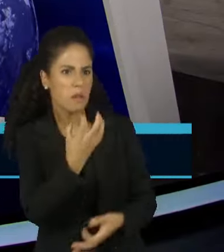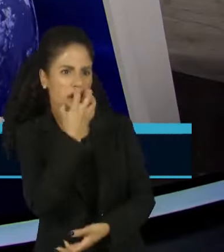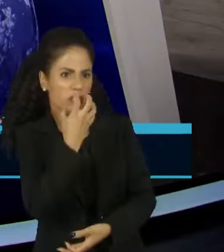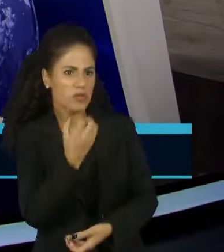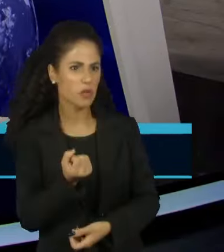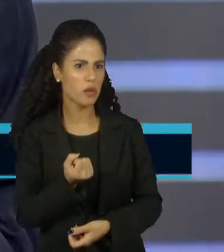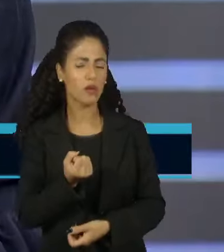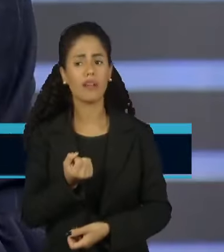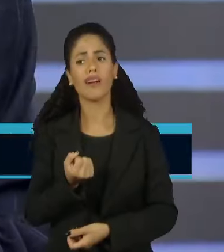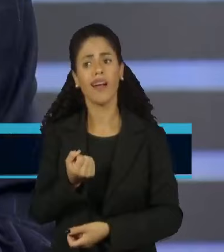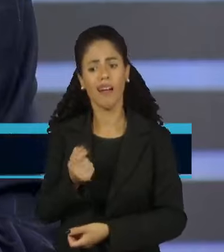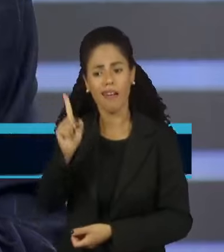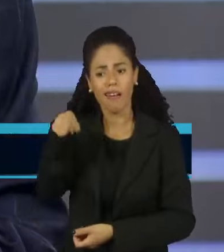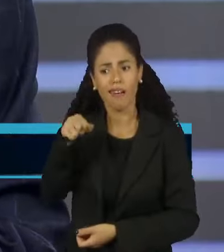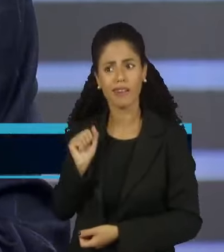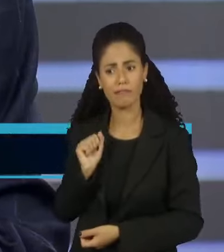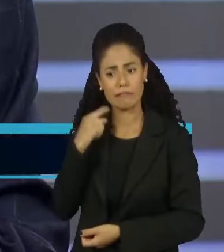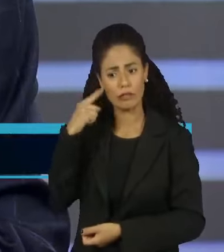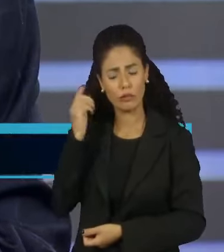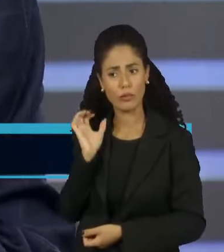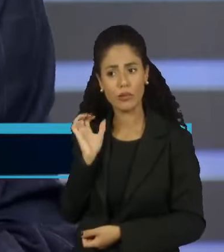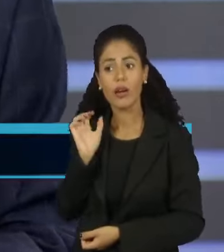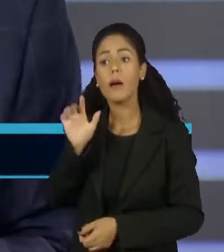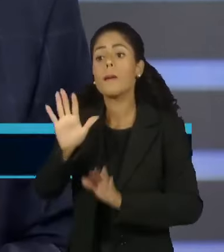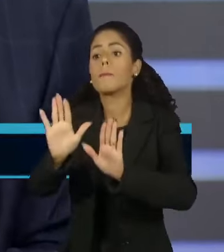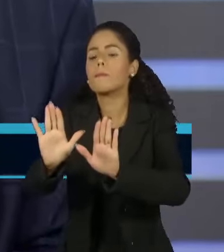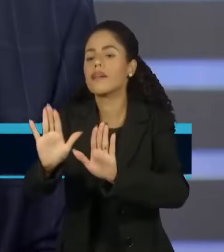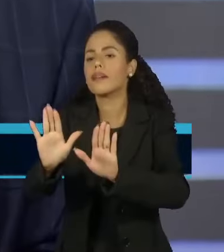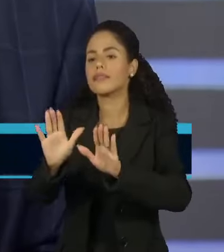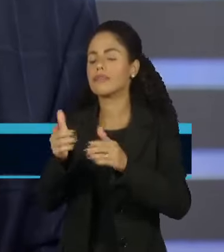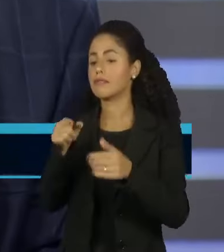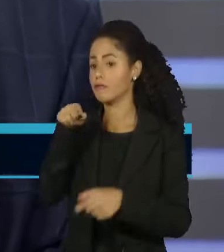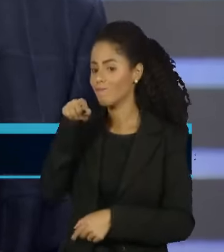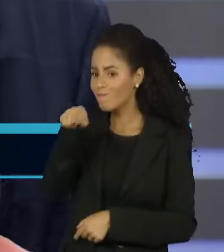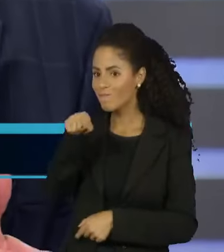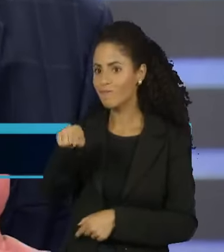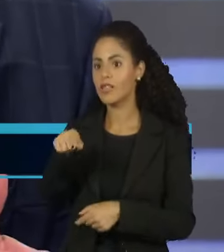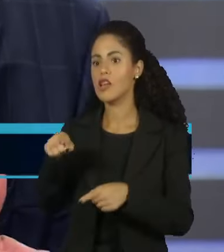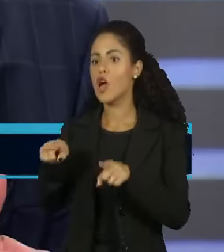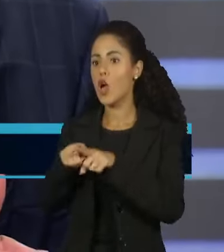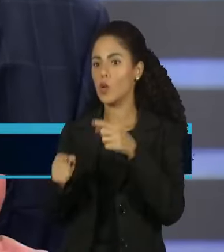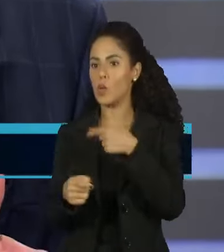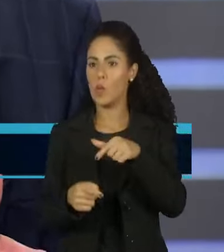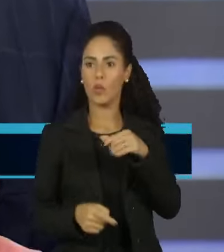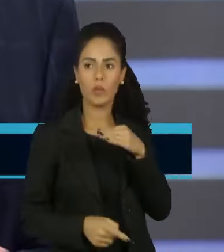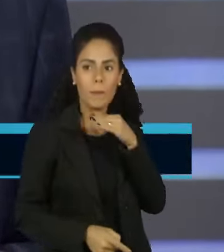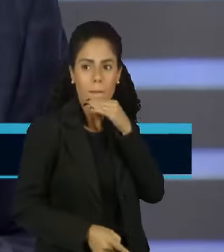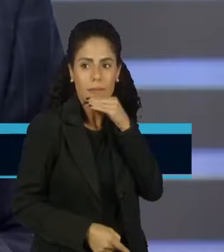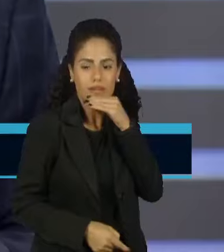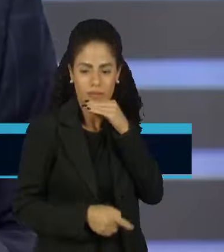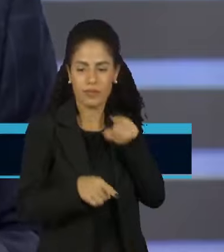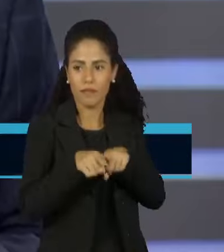pede opinião, sei lá. Mas o fato é que o Massa e o que ele representa, né,